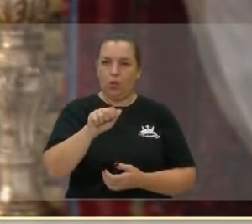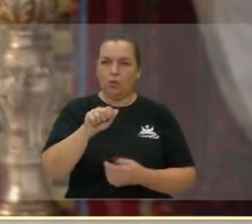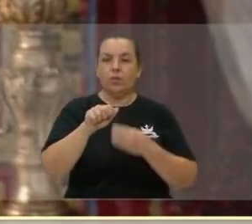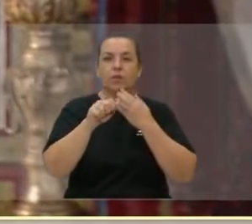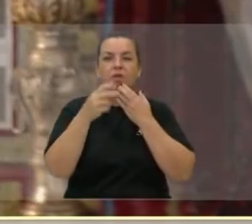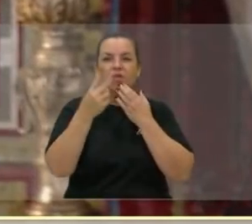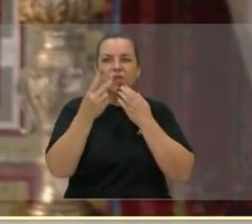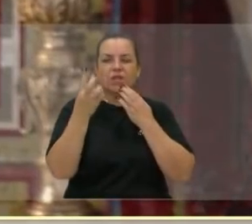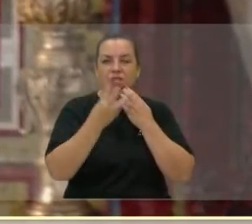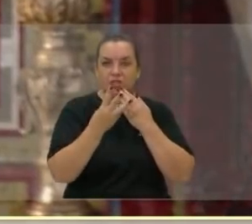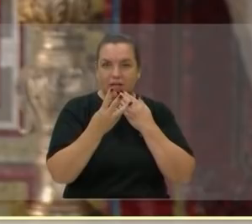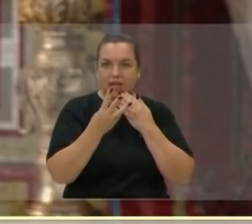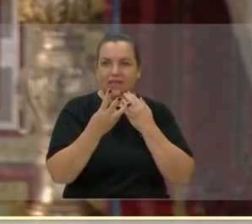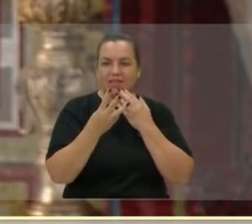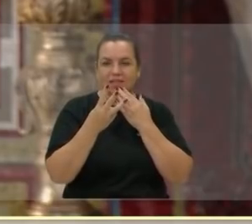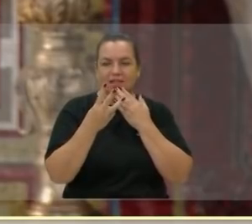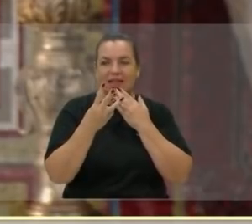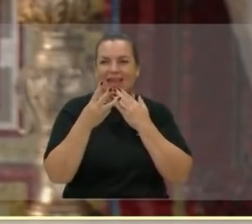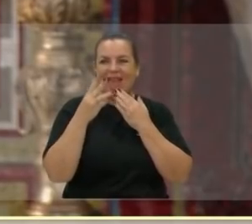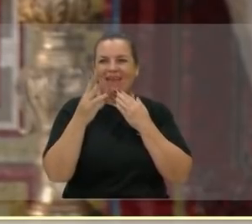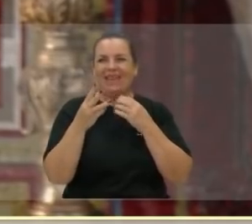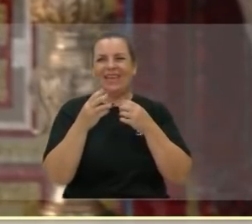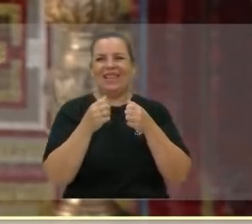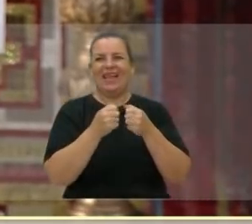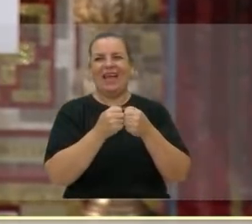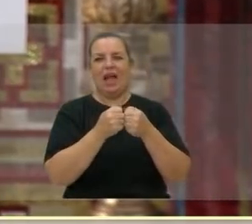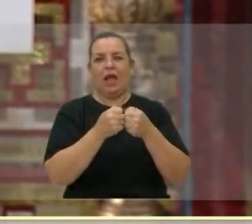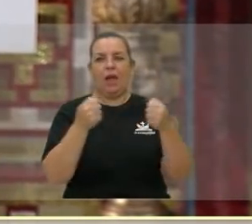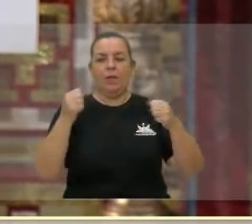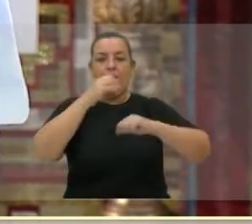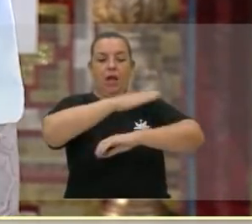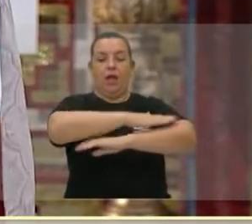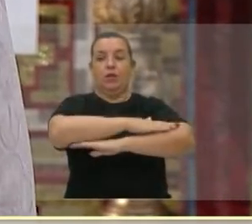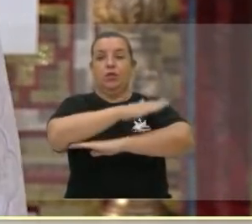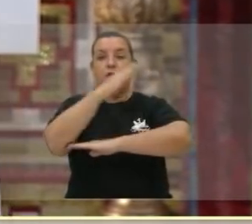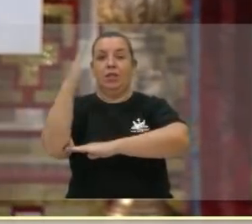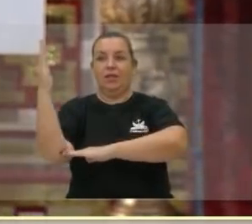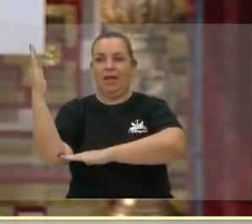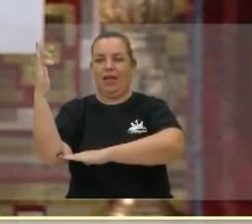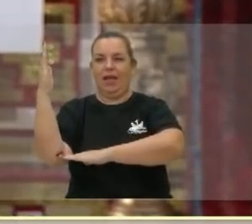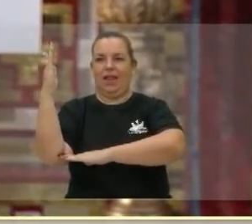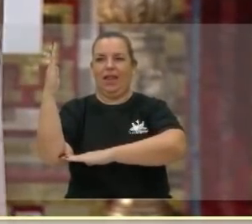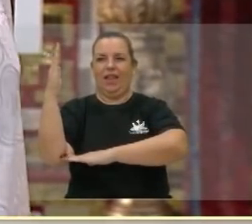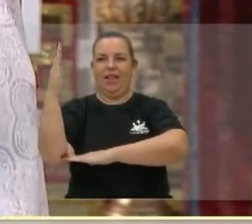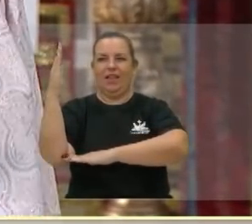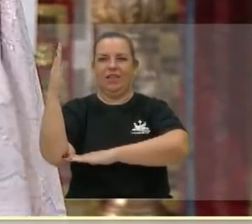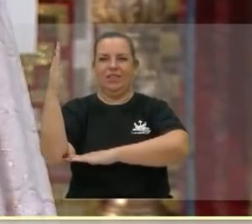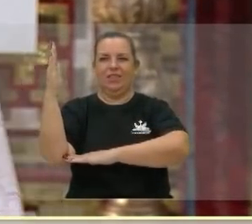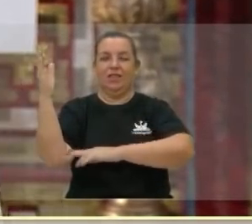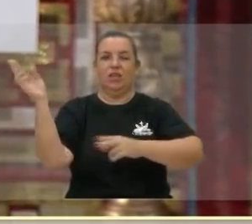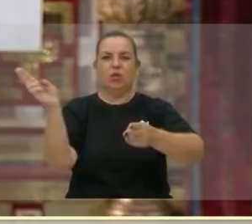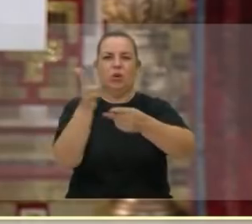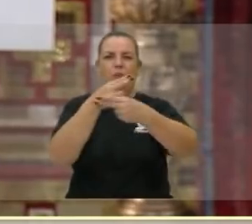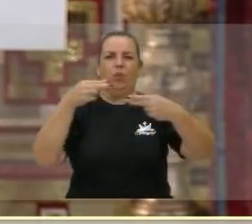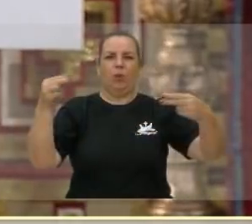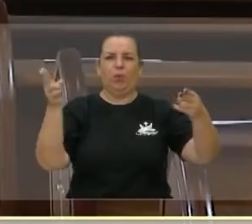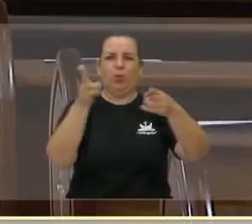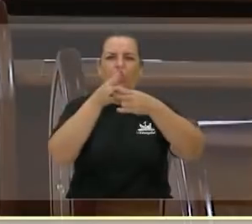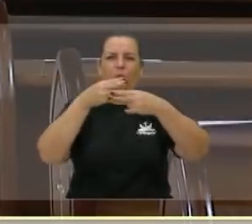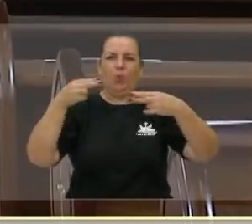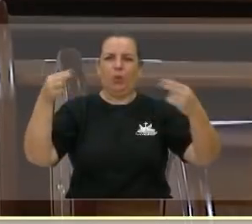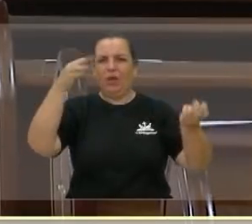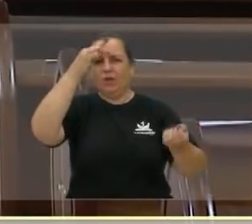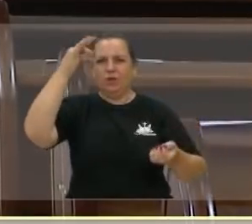as portas, literalmente as portas não, a janela do Vaticano e diz, deixe o vento do Espírito